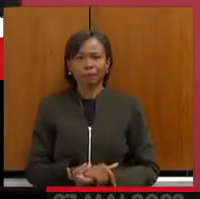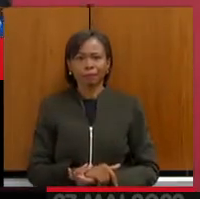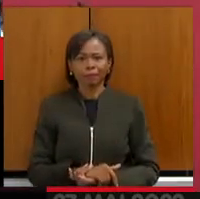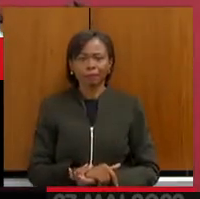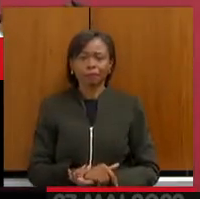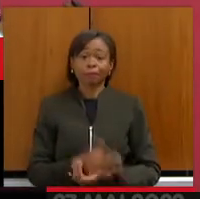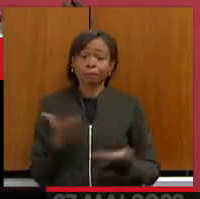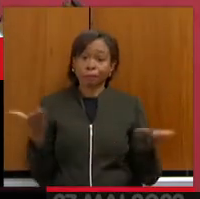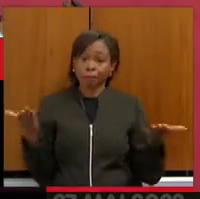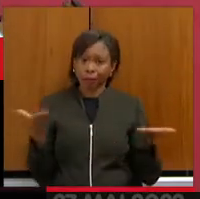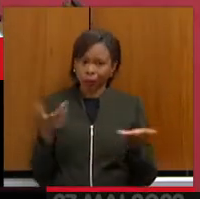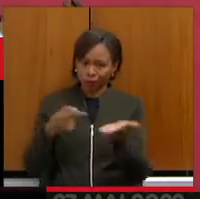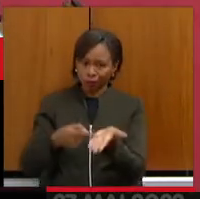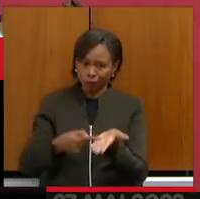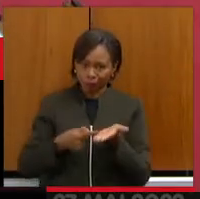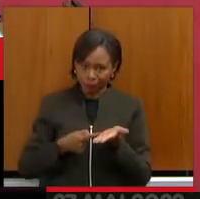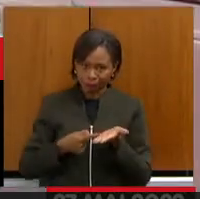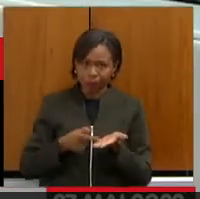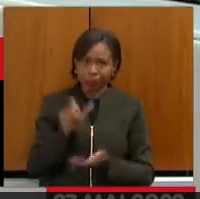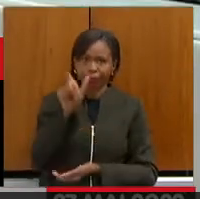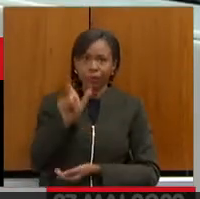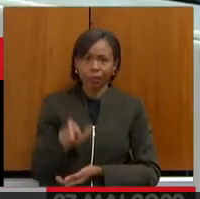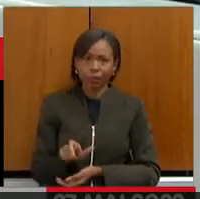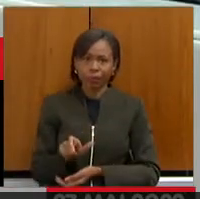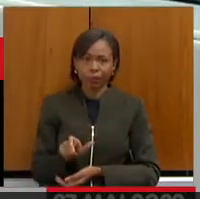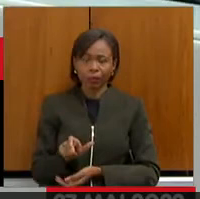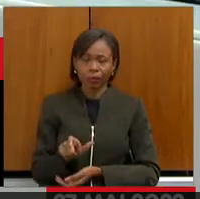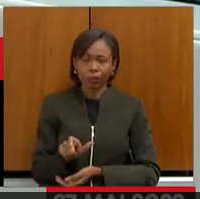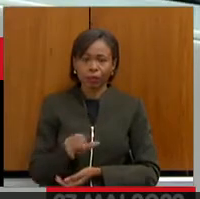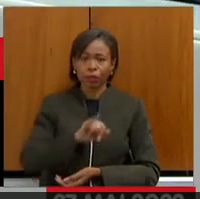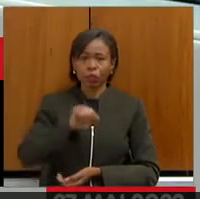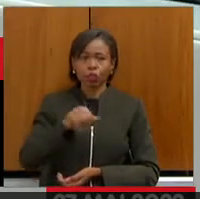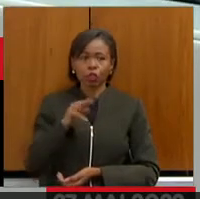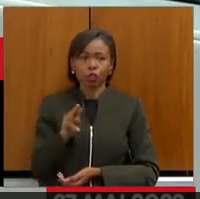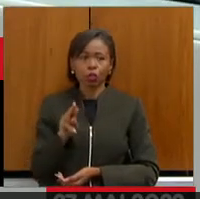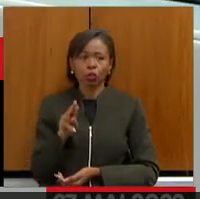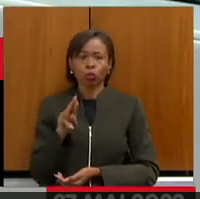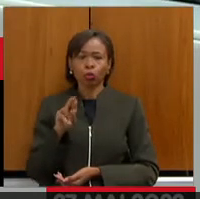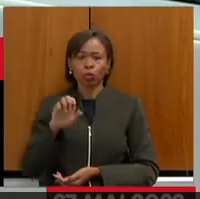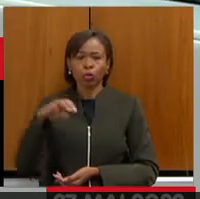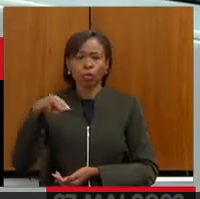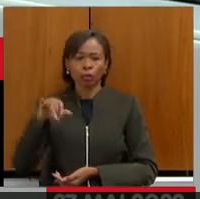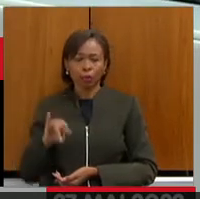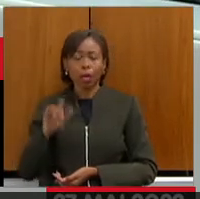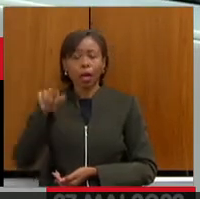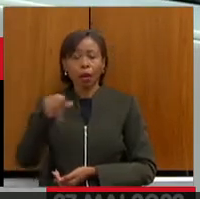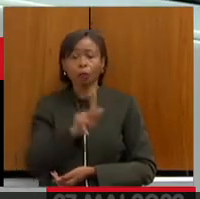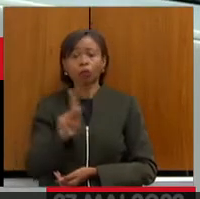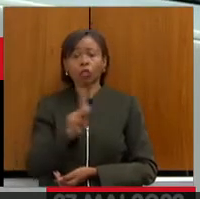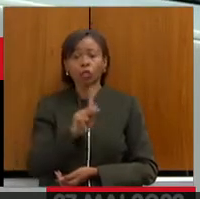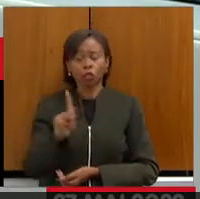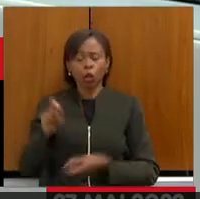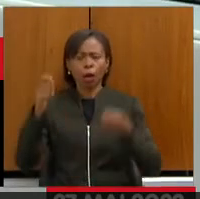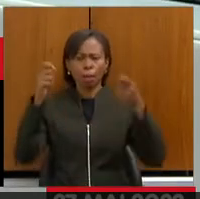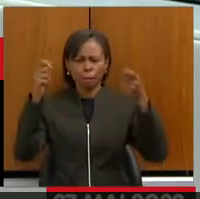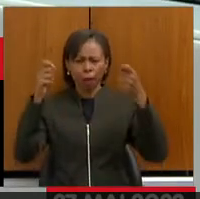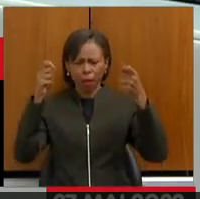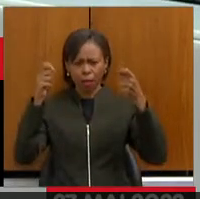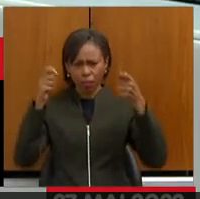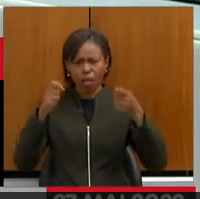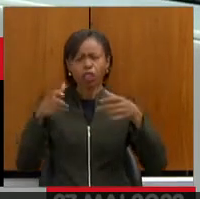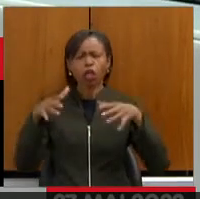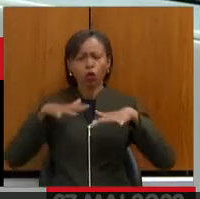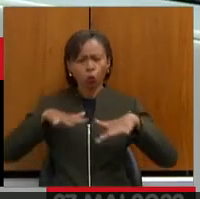e convidamos a senhora Dirlene Marques ela quer professora militante feminista dos movimentos sociais